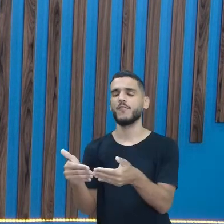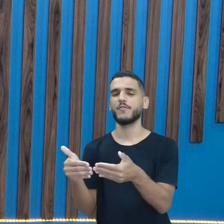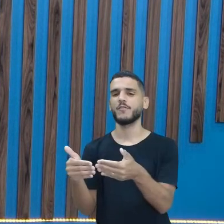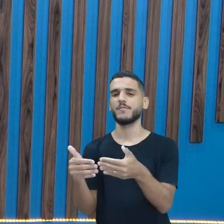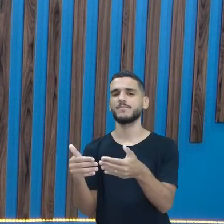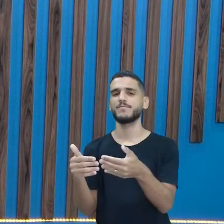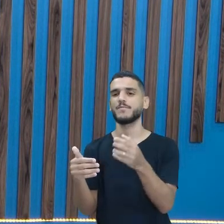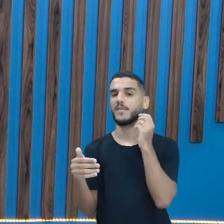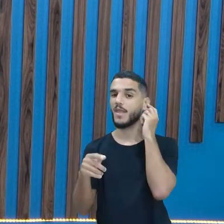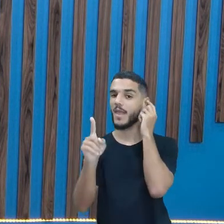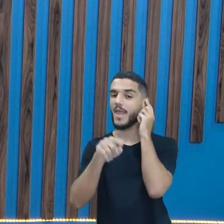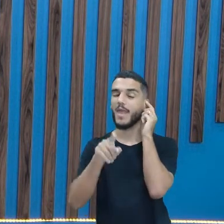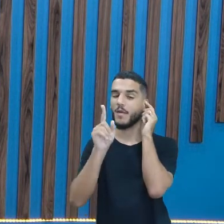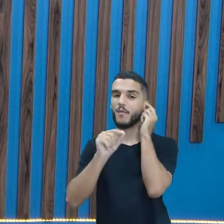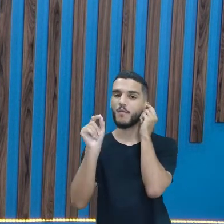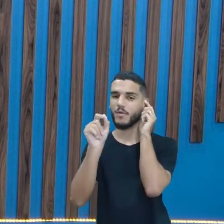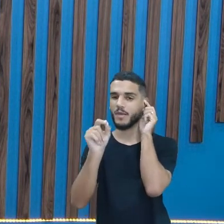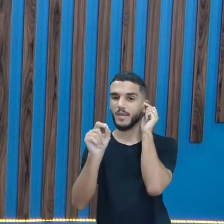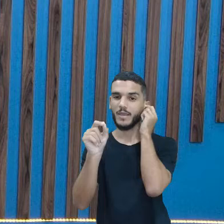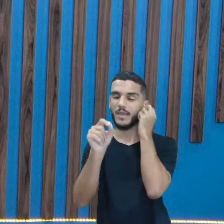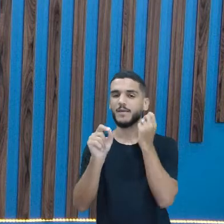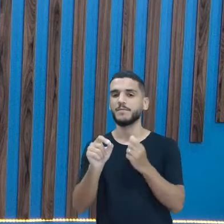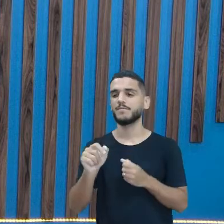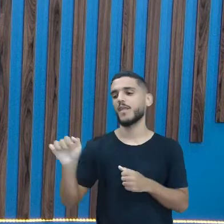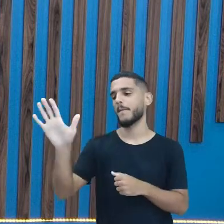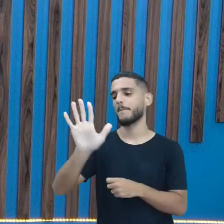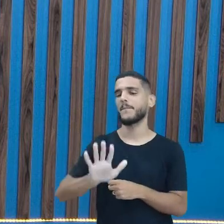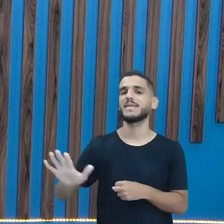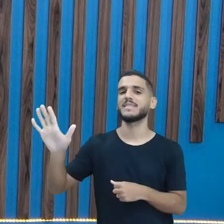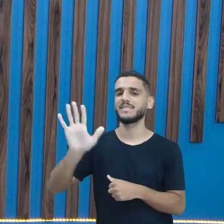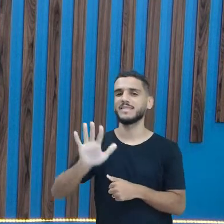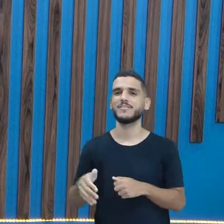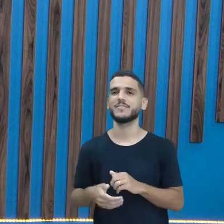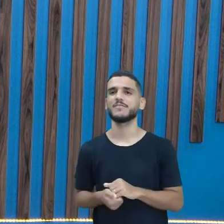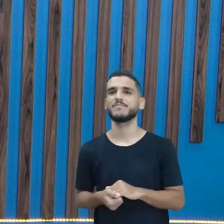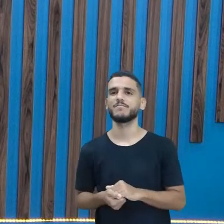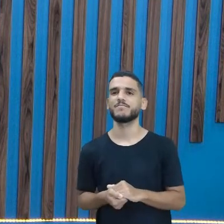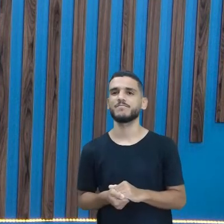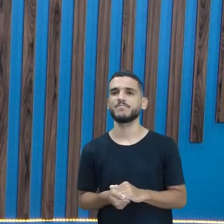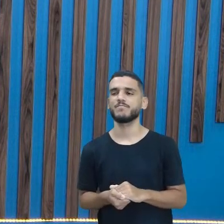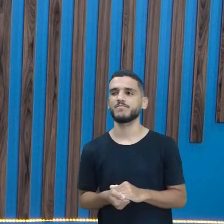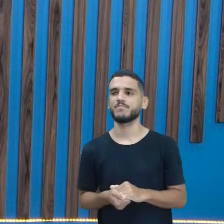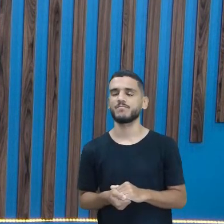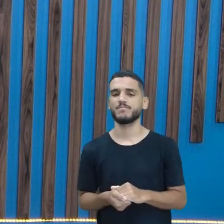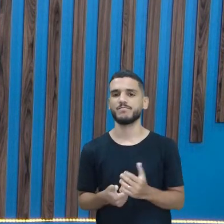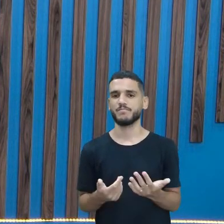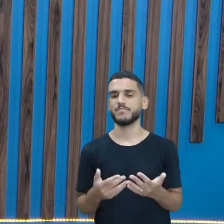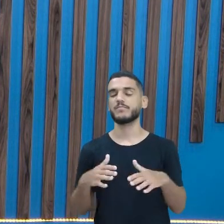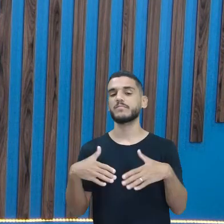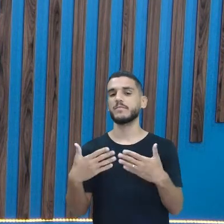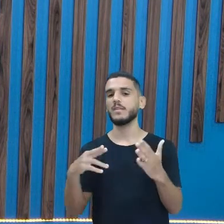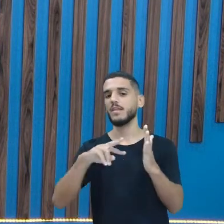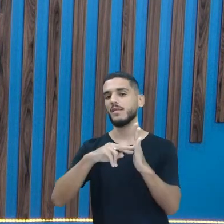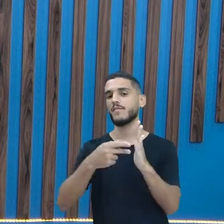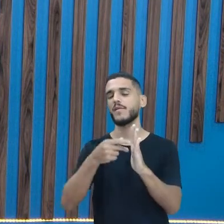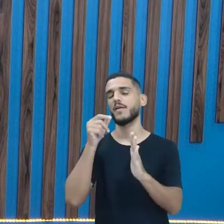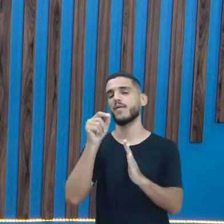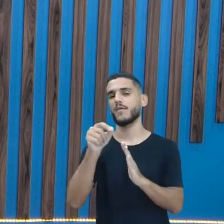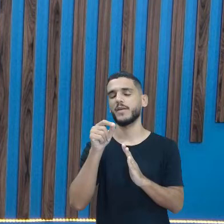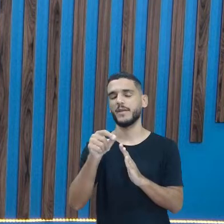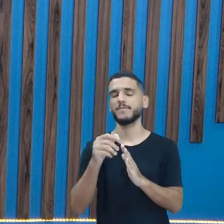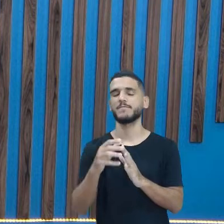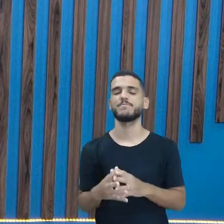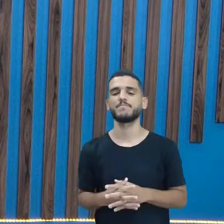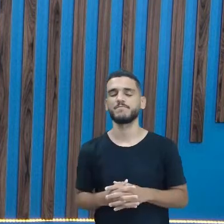Sobre paisagem. Exatamente. Paisagem, gente, pela definição da geografia e de